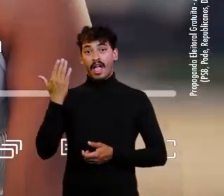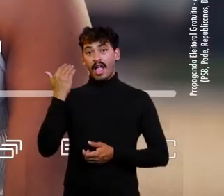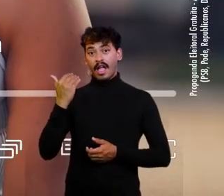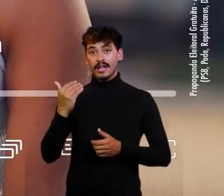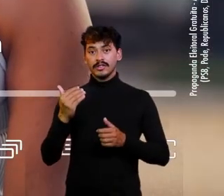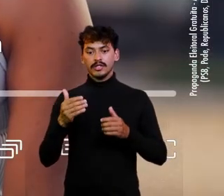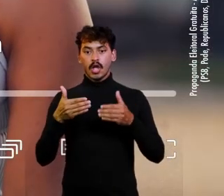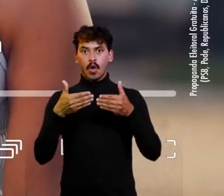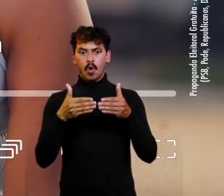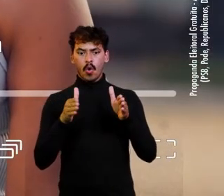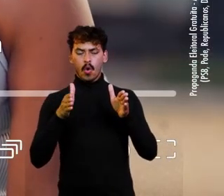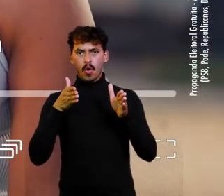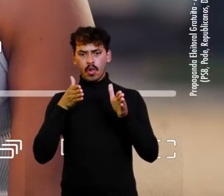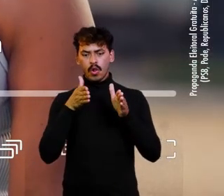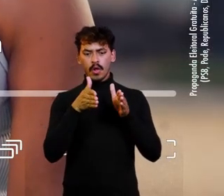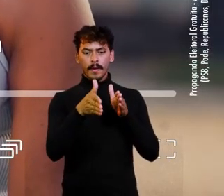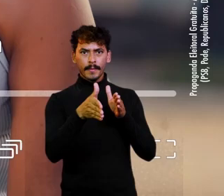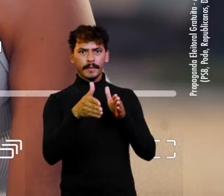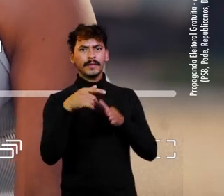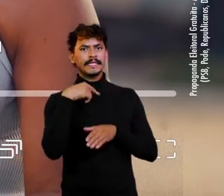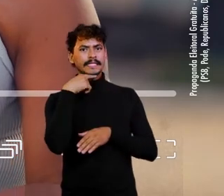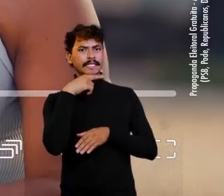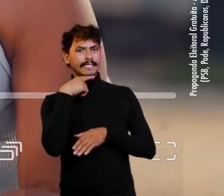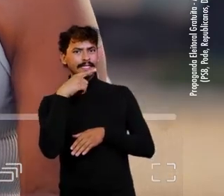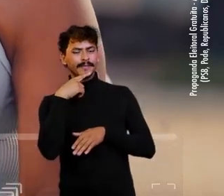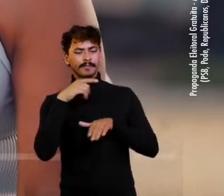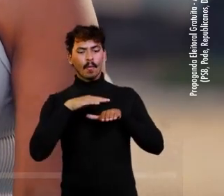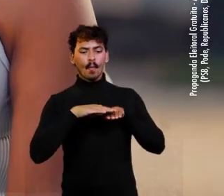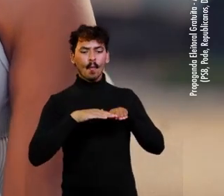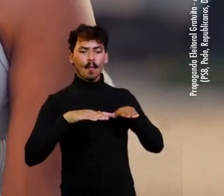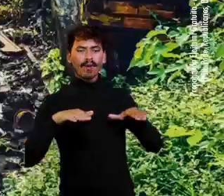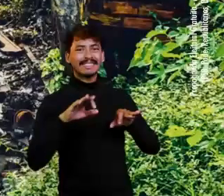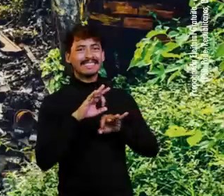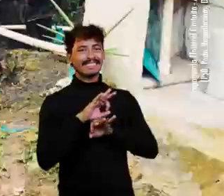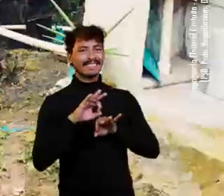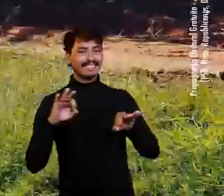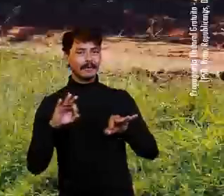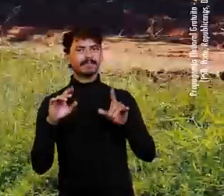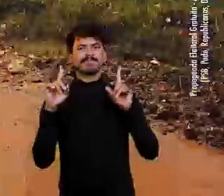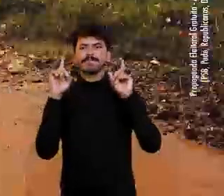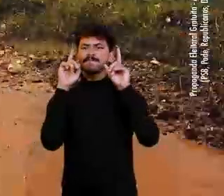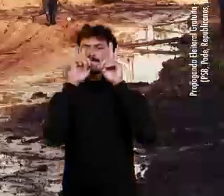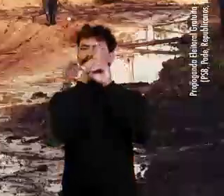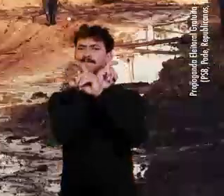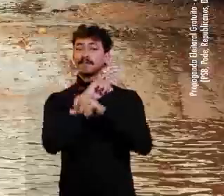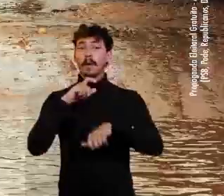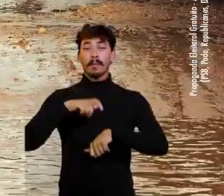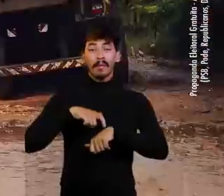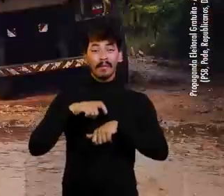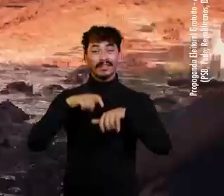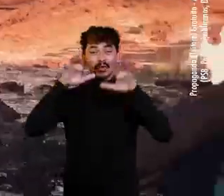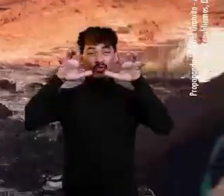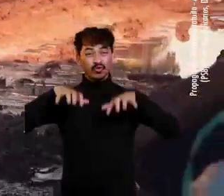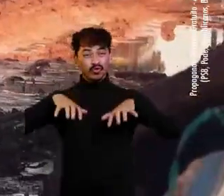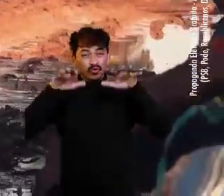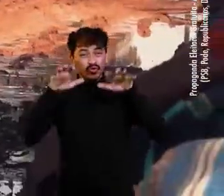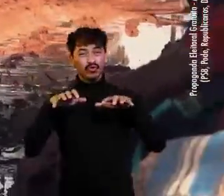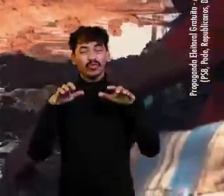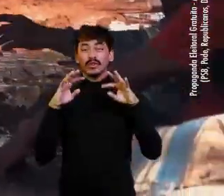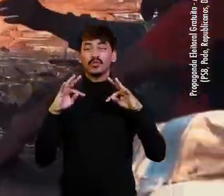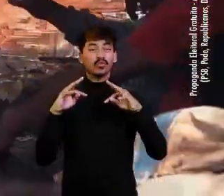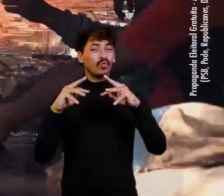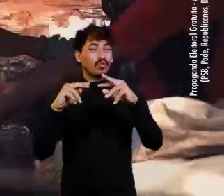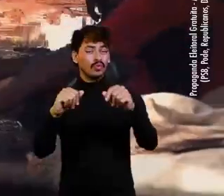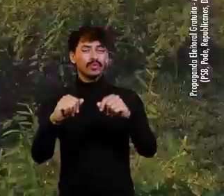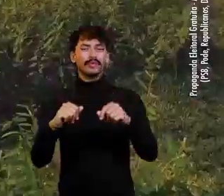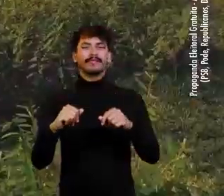A entrada do condomínio, ela não tinha asfalto e era muita dificuldade na parte do inverno e toda a